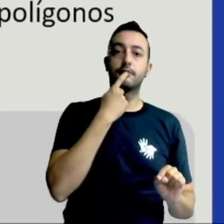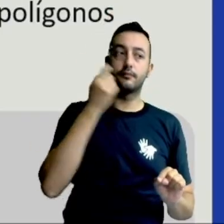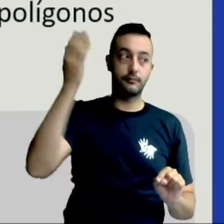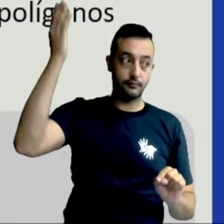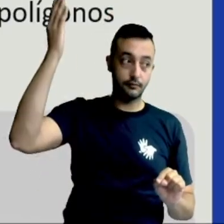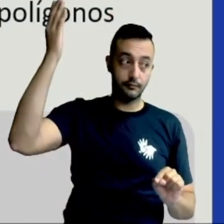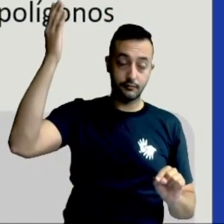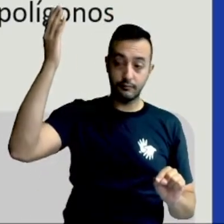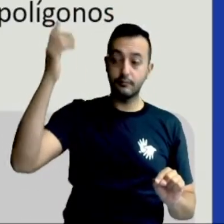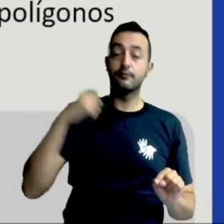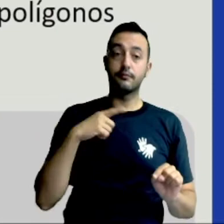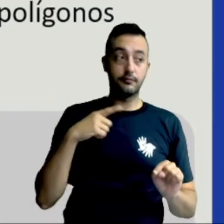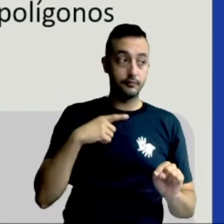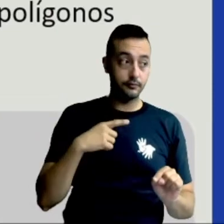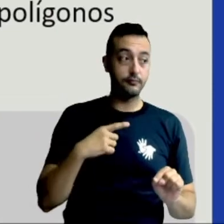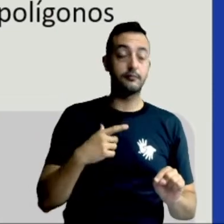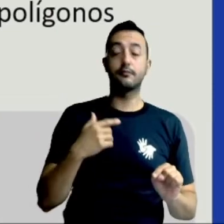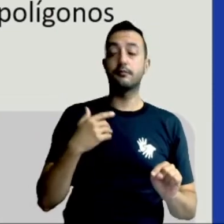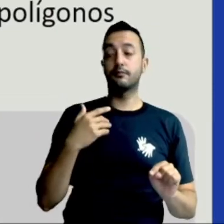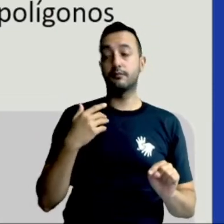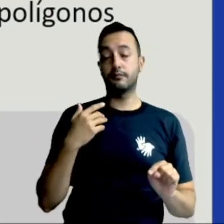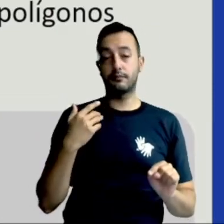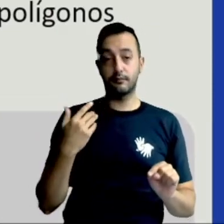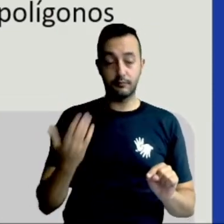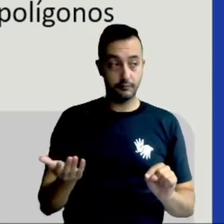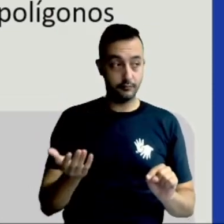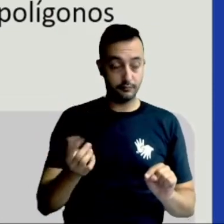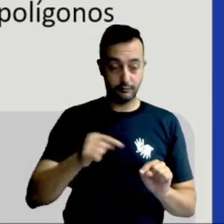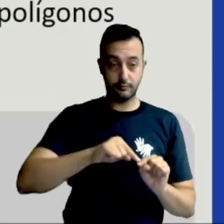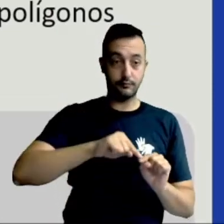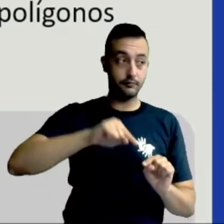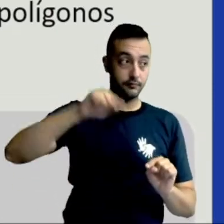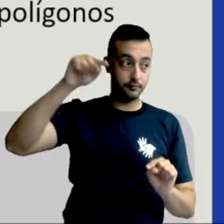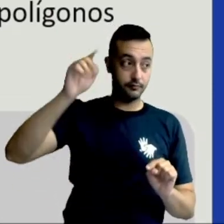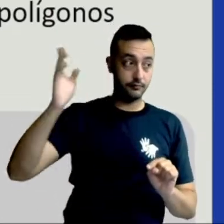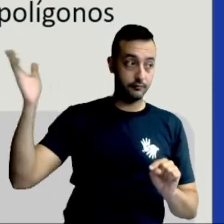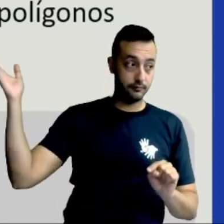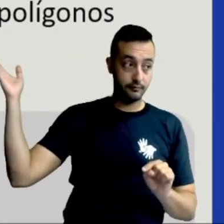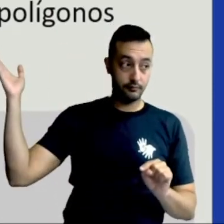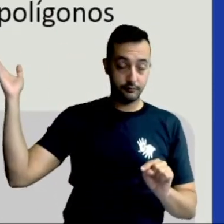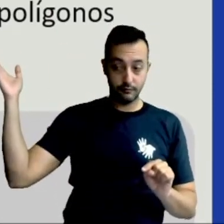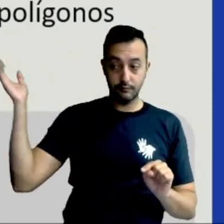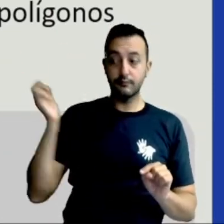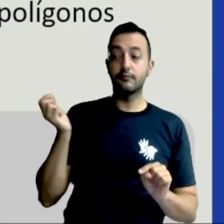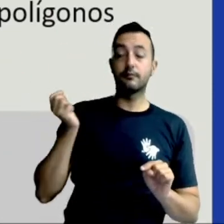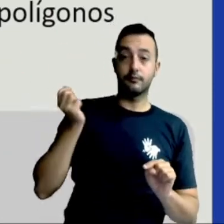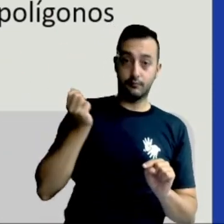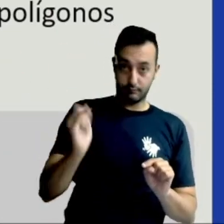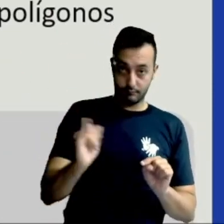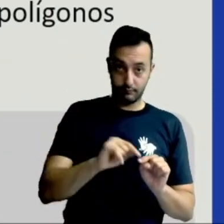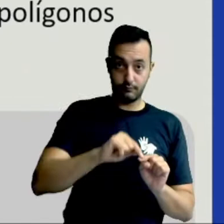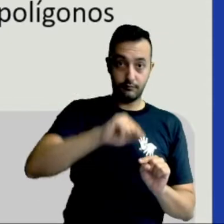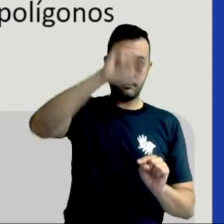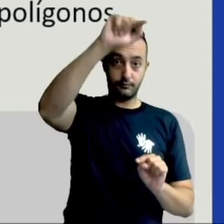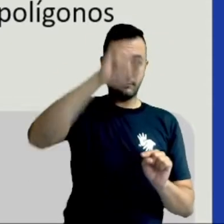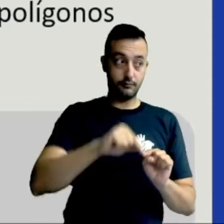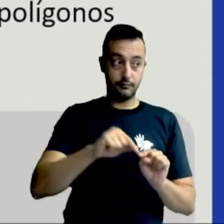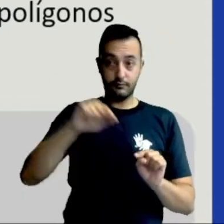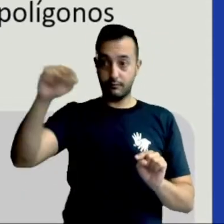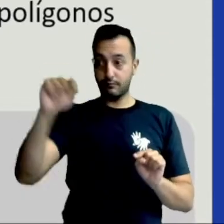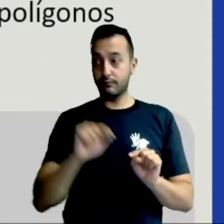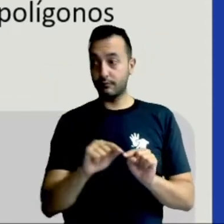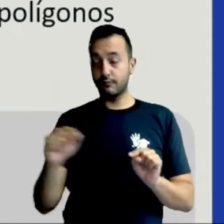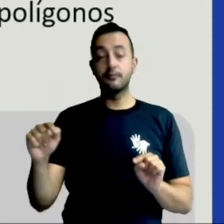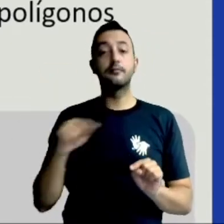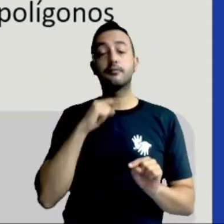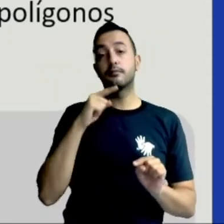diagonais. Então, nota que a partir de um vértice, a gente pode traçar várias diagonais. Só não dá para traçar